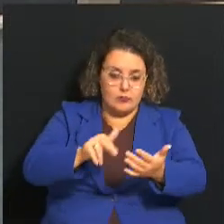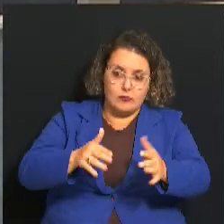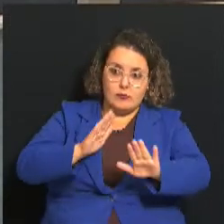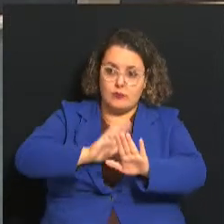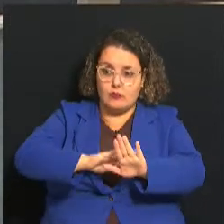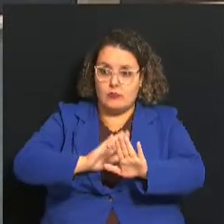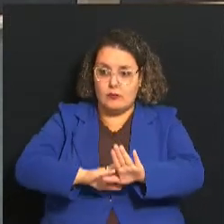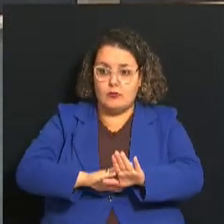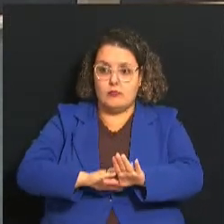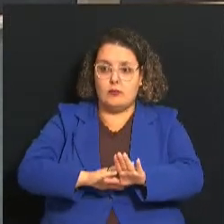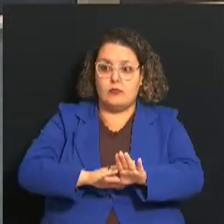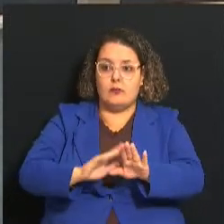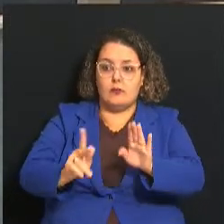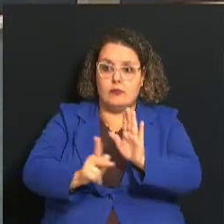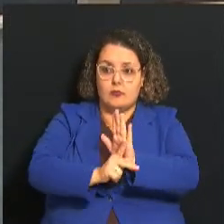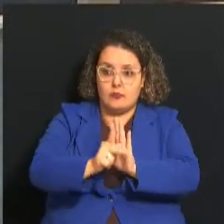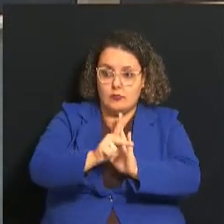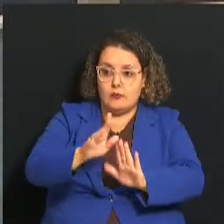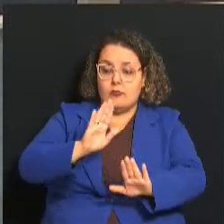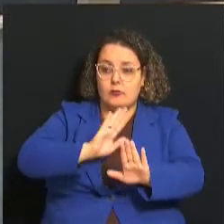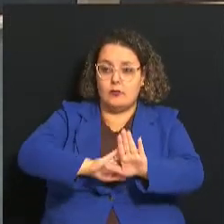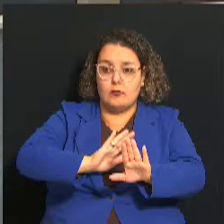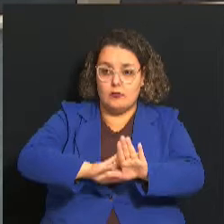fizemos um plano de ação, né,